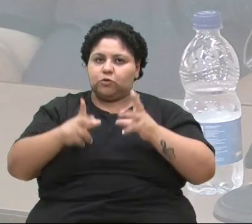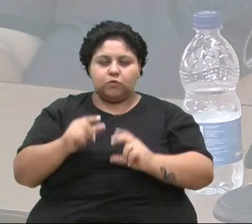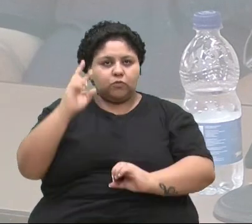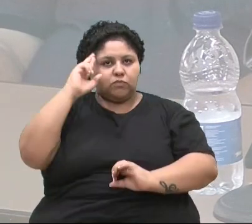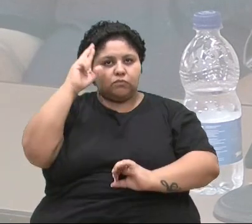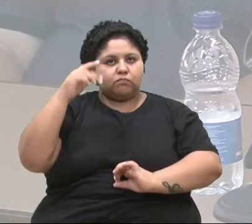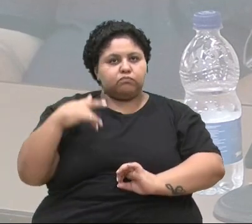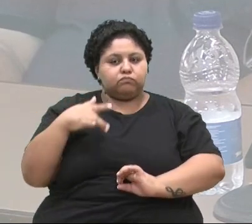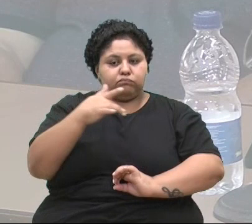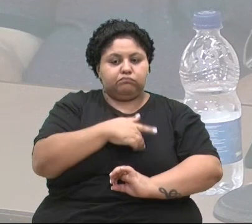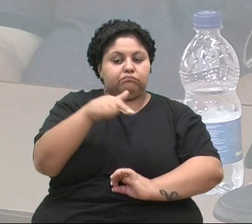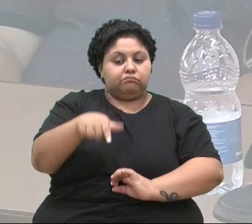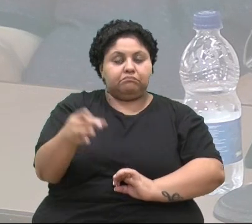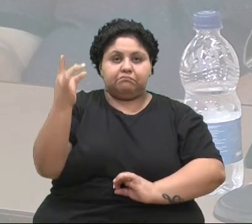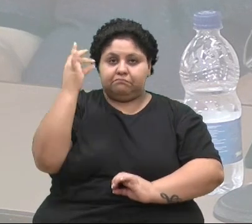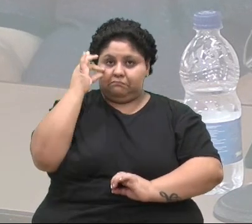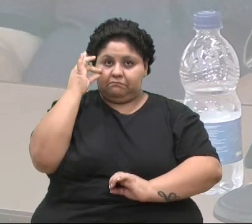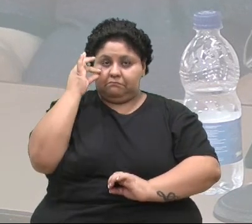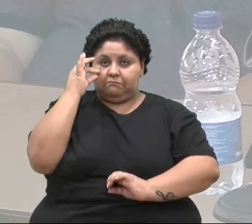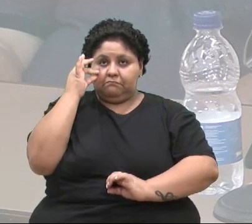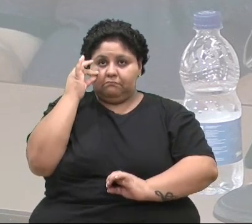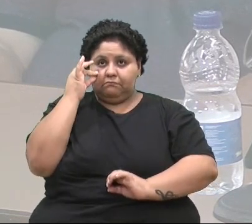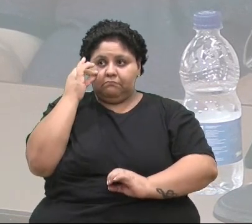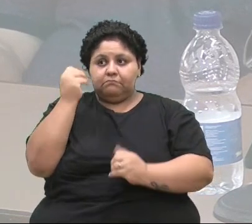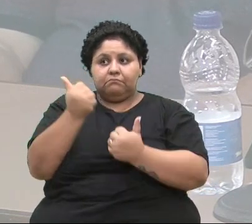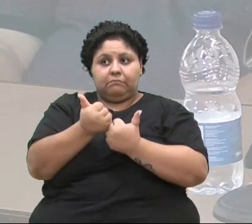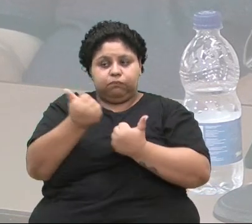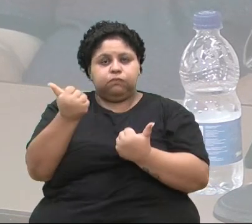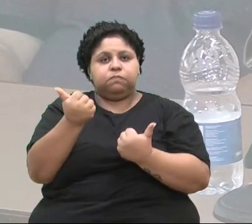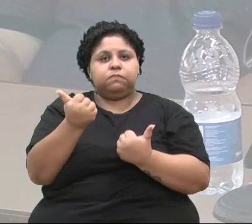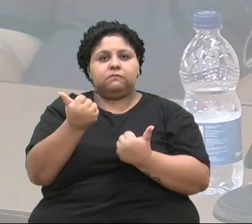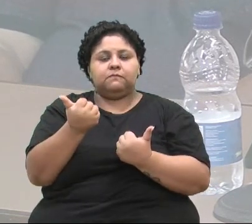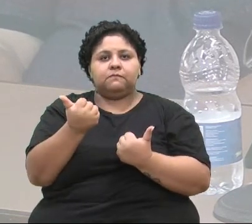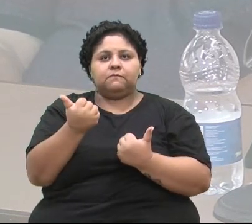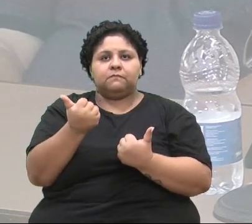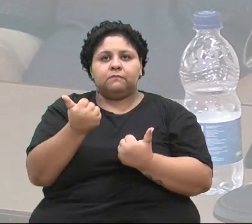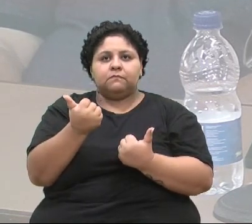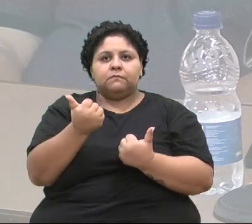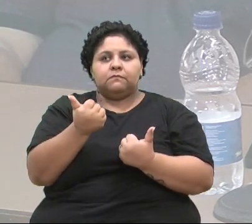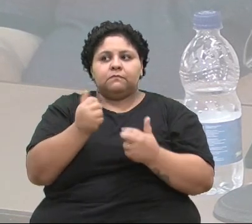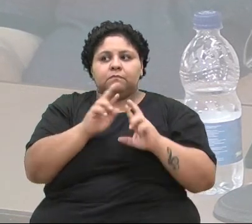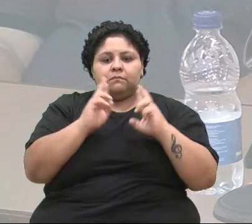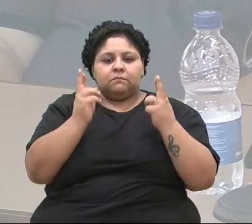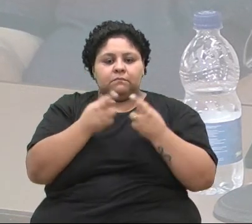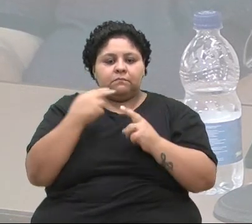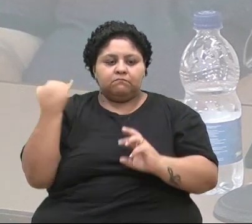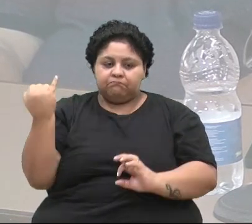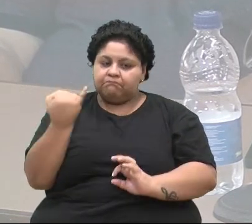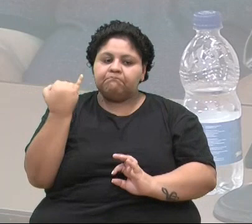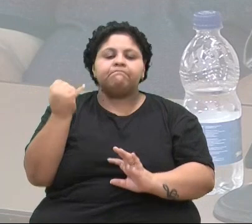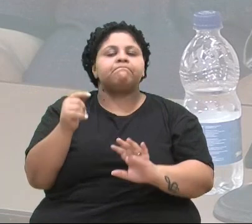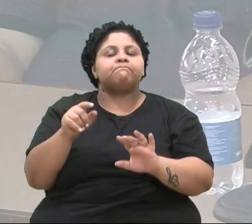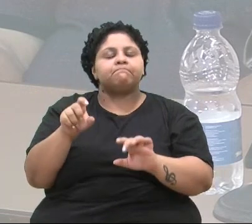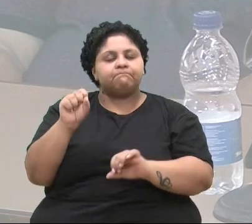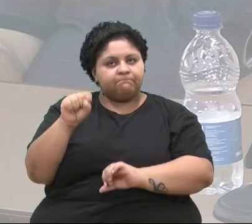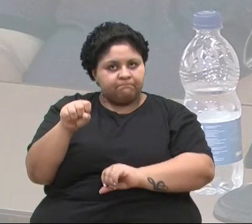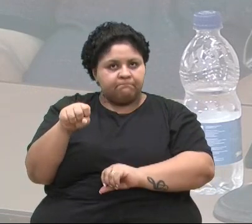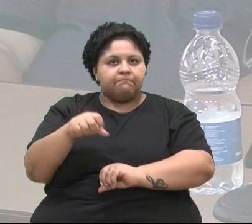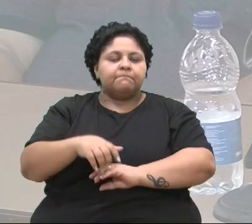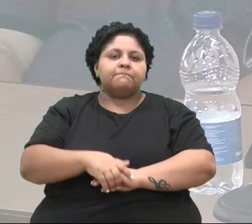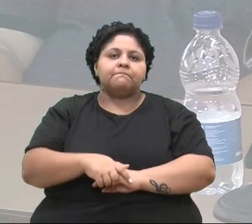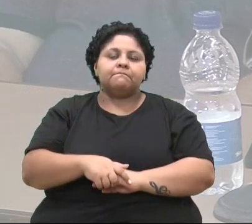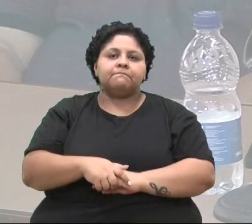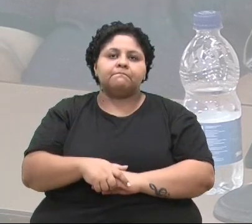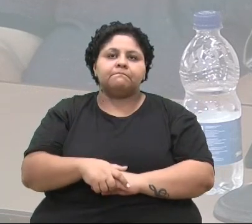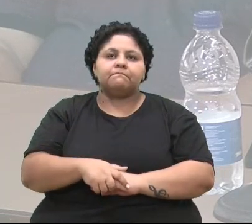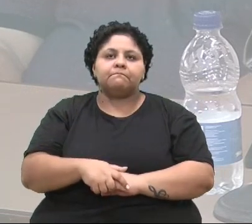saúde que está presente, assessores. Reunião importante, sem dúvida, que